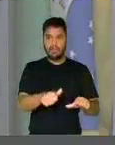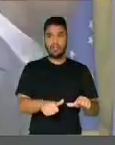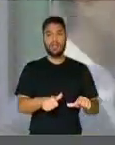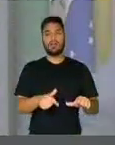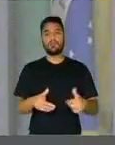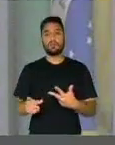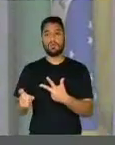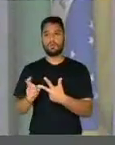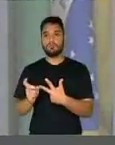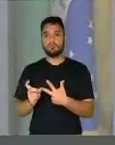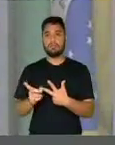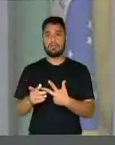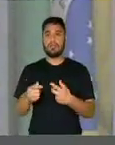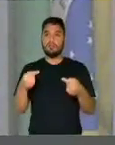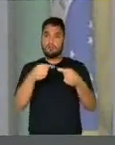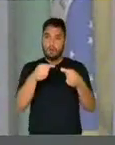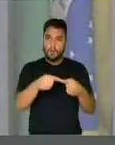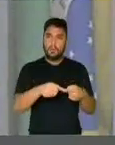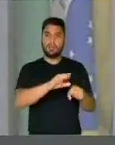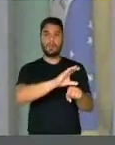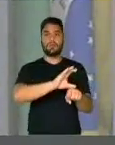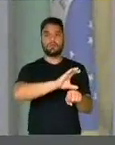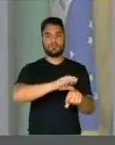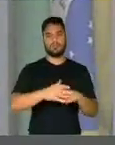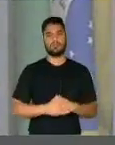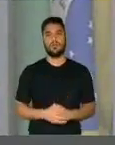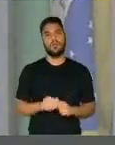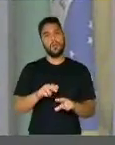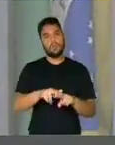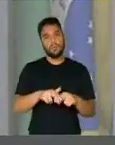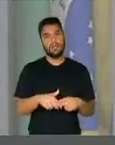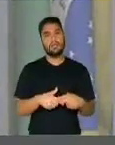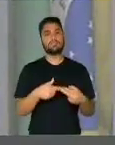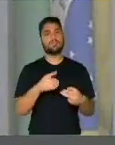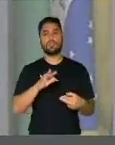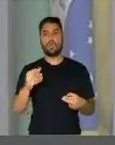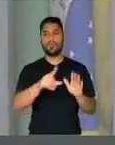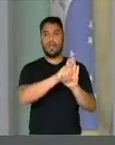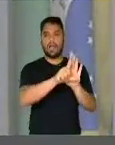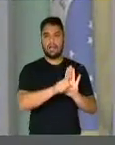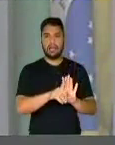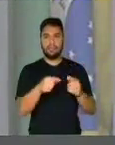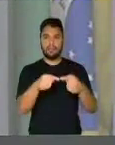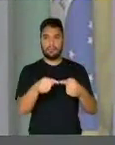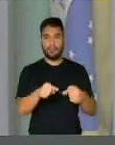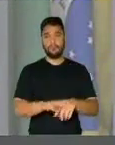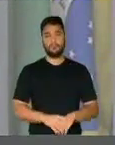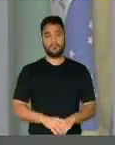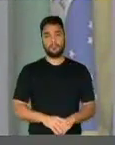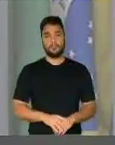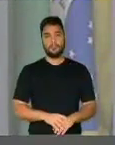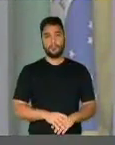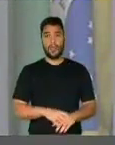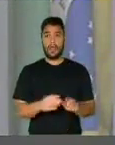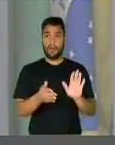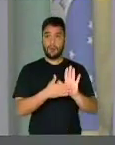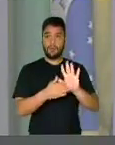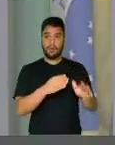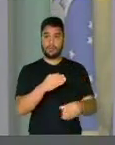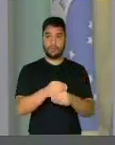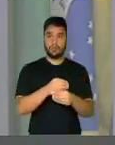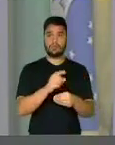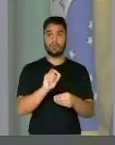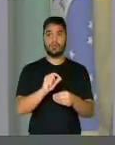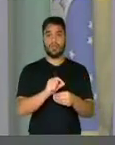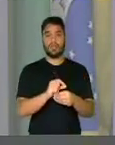Executivo não contraria dispositivos constitucionais e demais normas legais pertinentes à matéria. Quanto à emenda apresentada, a